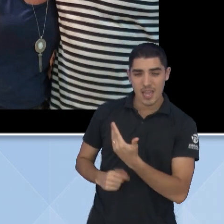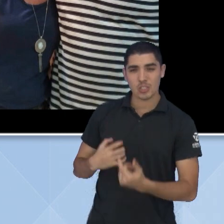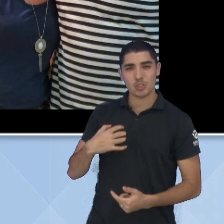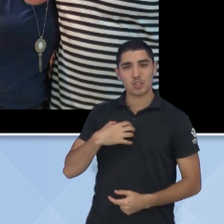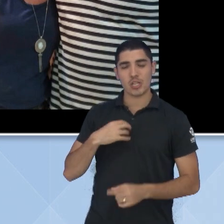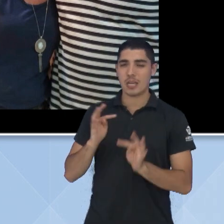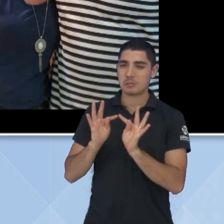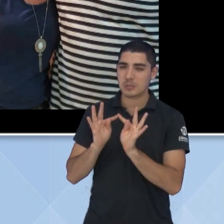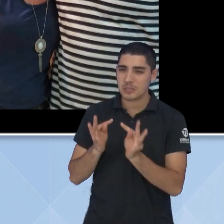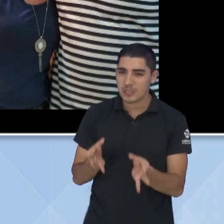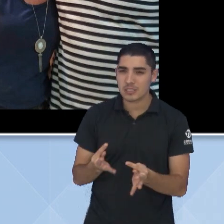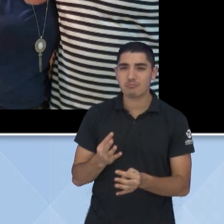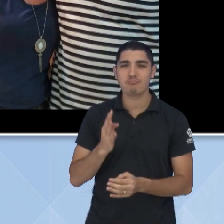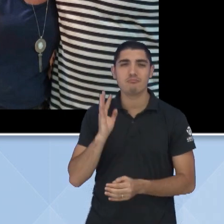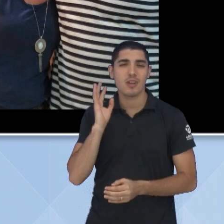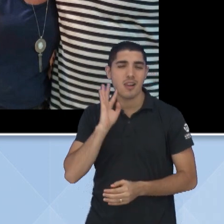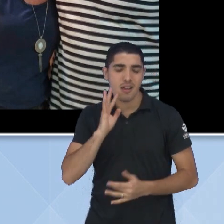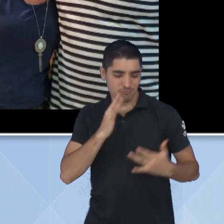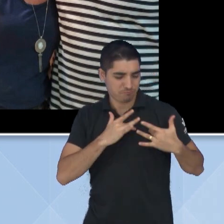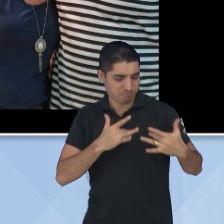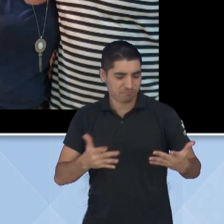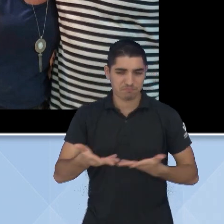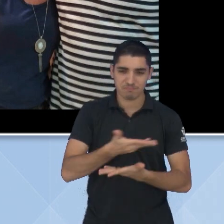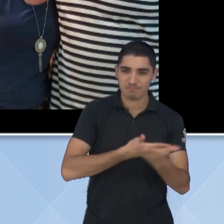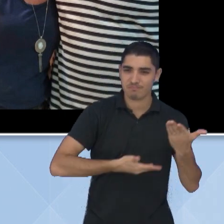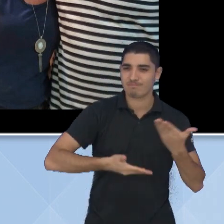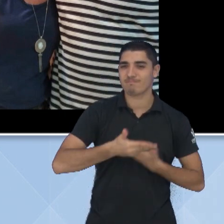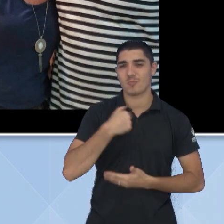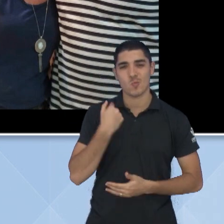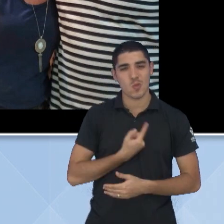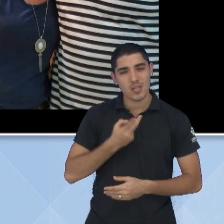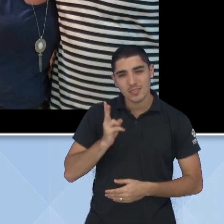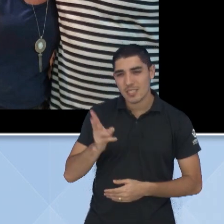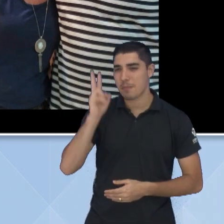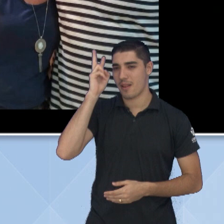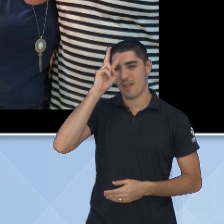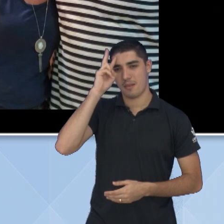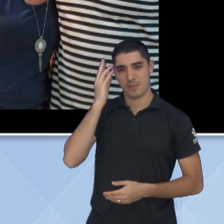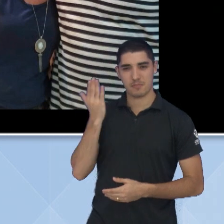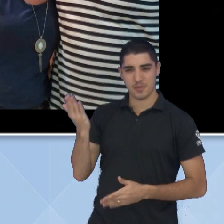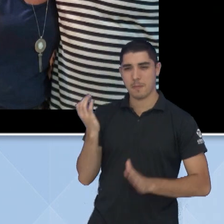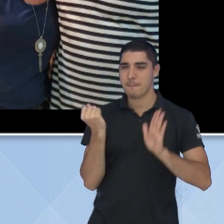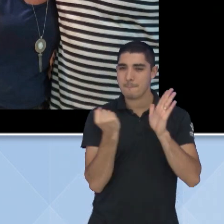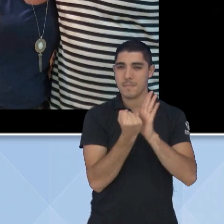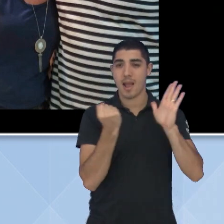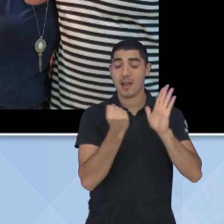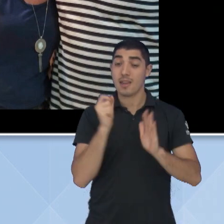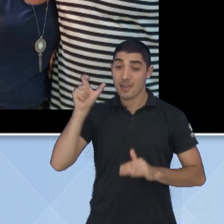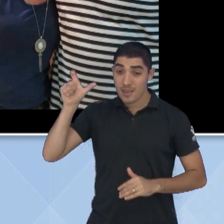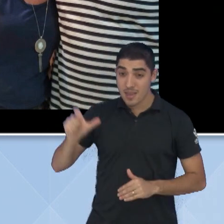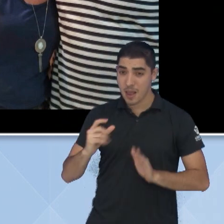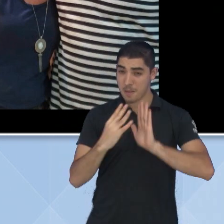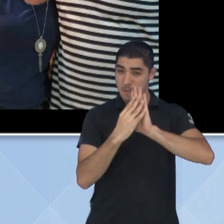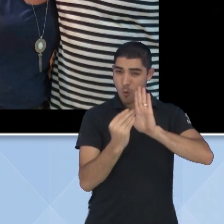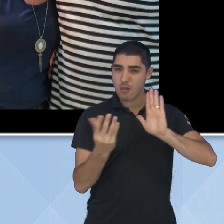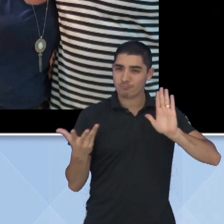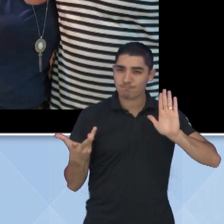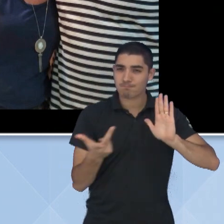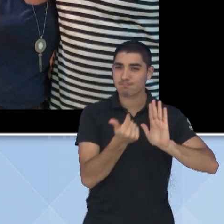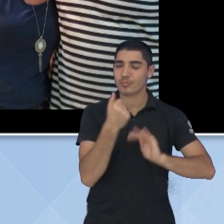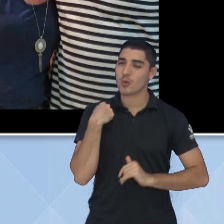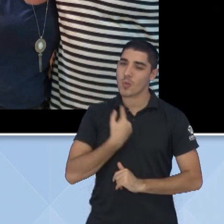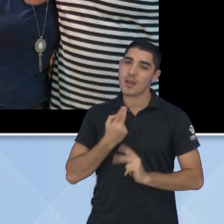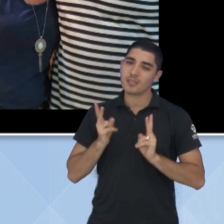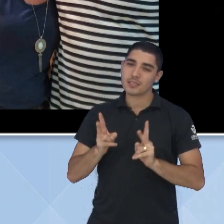e caridade serão sempre lembradas. E que seus bons exemplos possam ser preservados através de